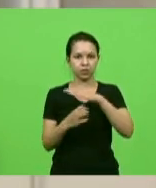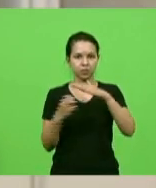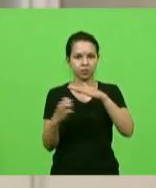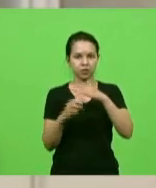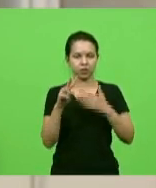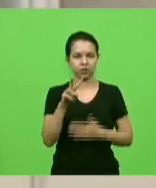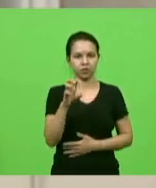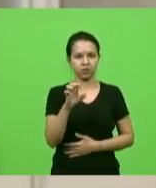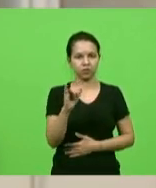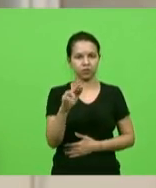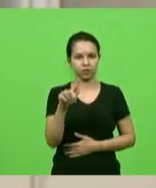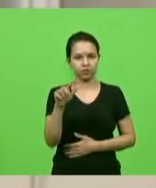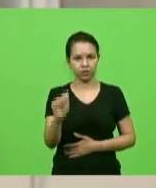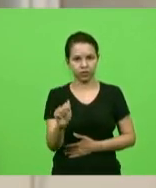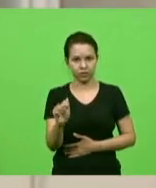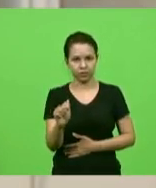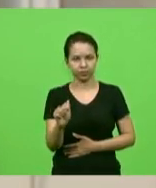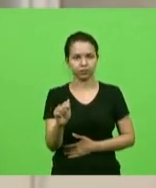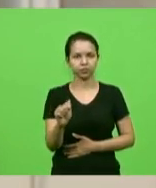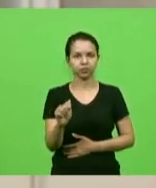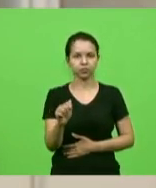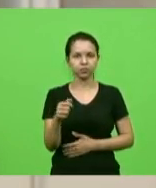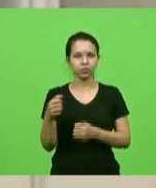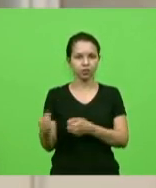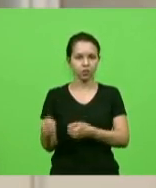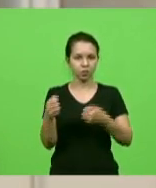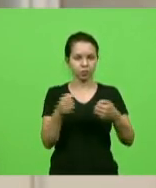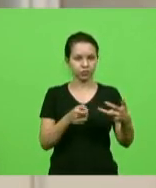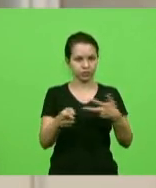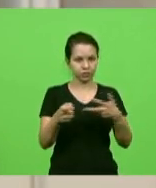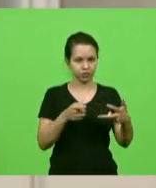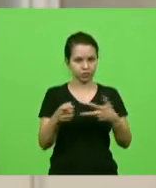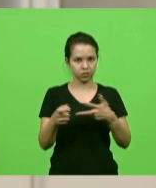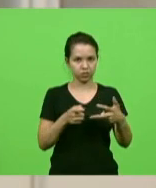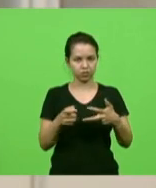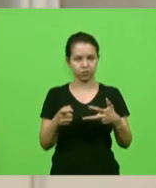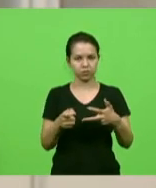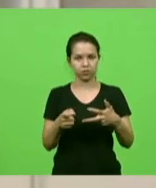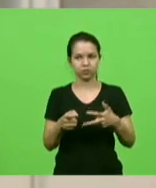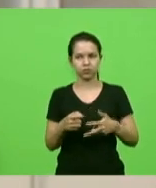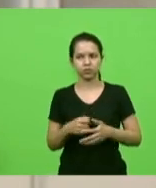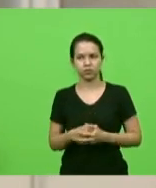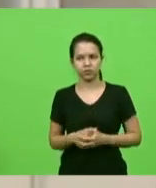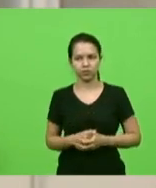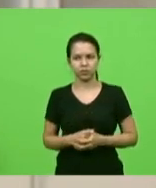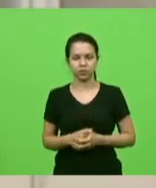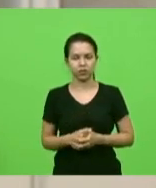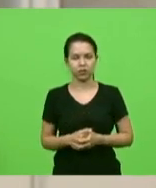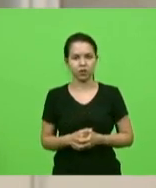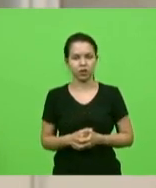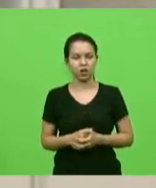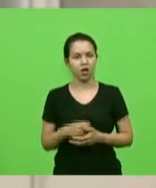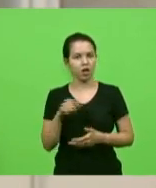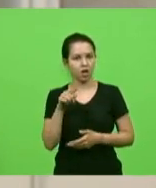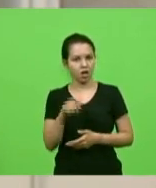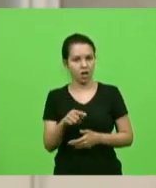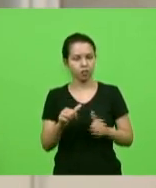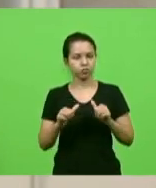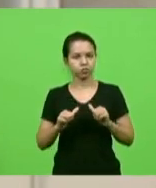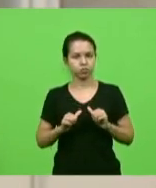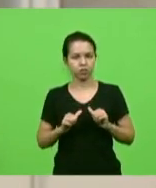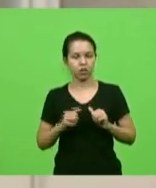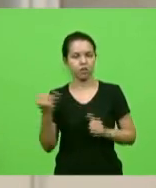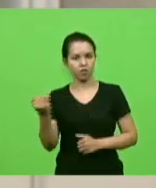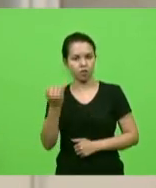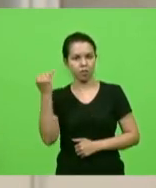empresa veganet sobre a qual o poder executivo omitiu-se de buscar informações precisas